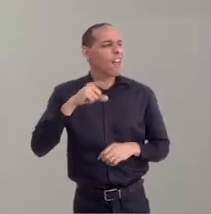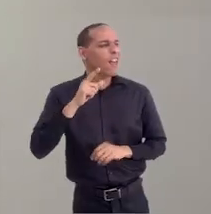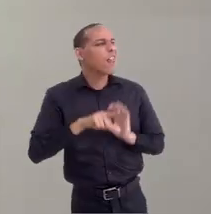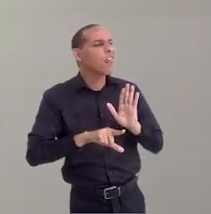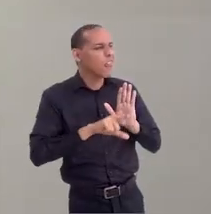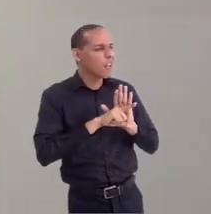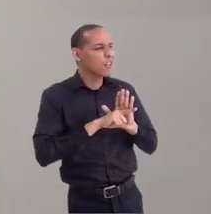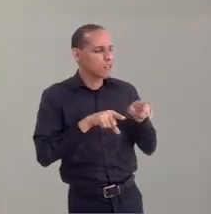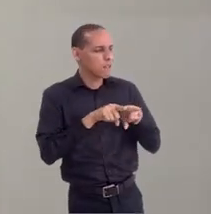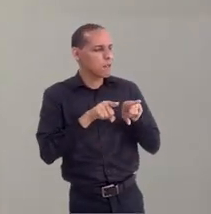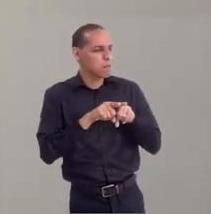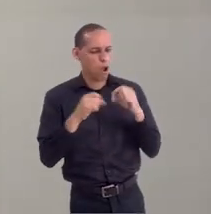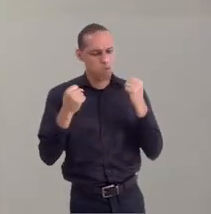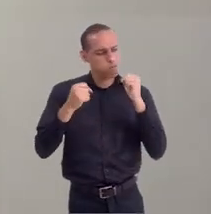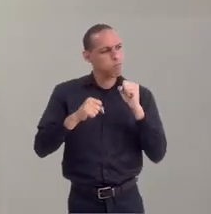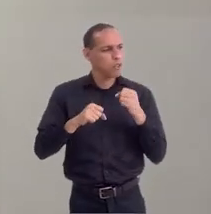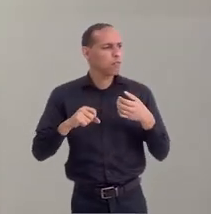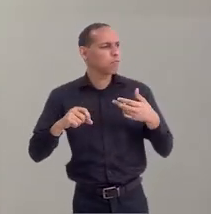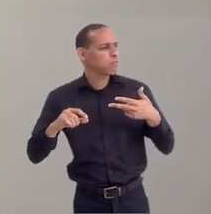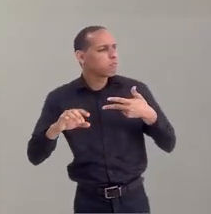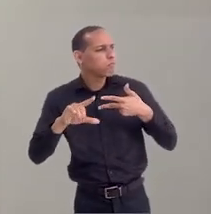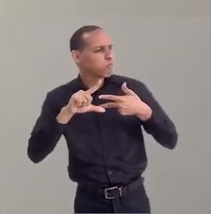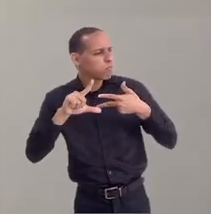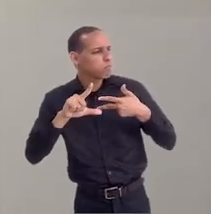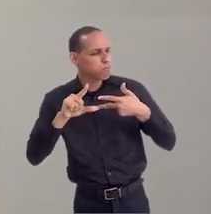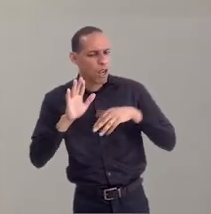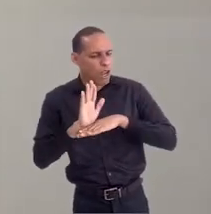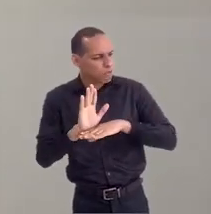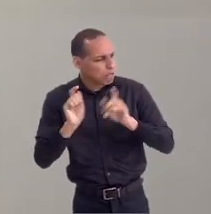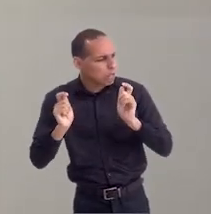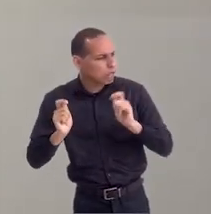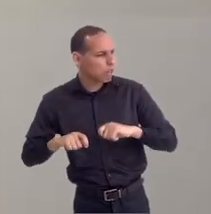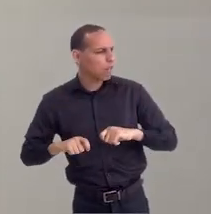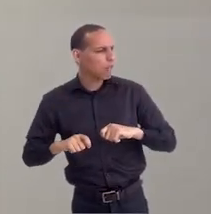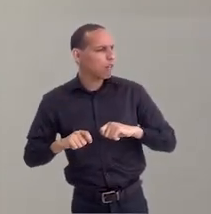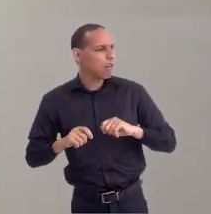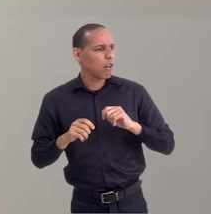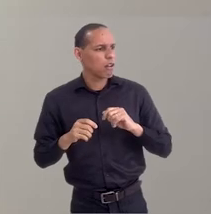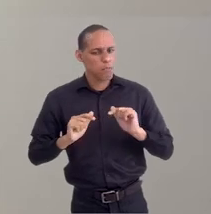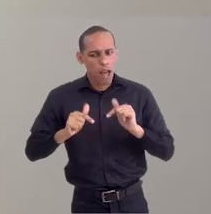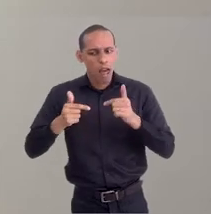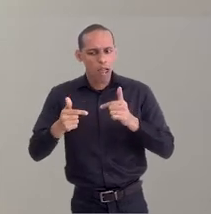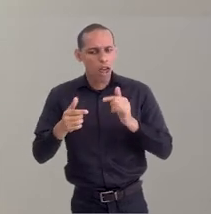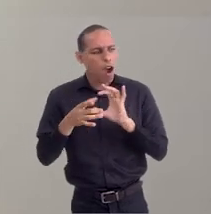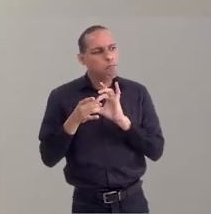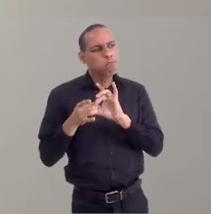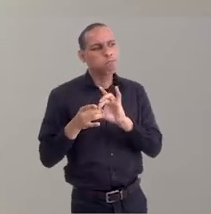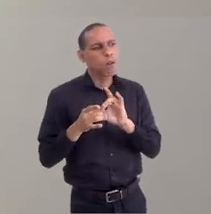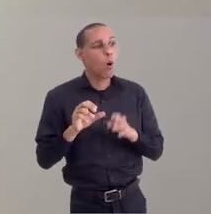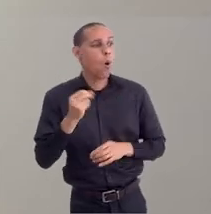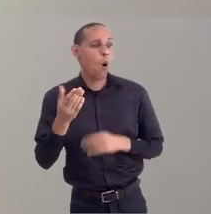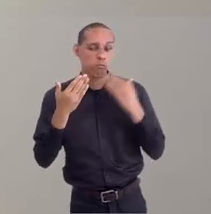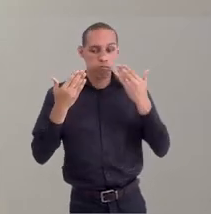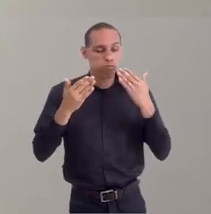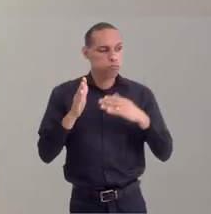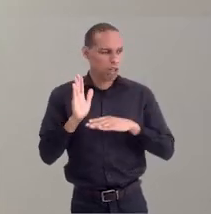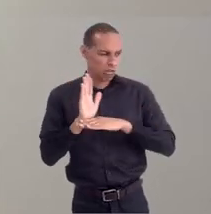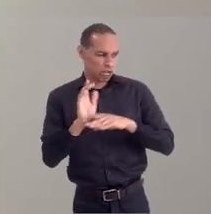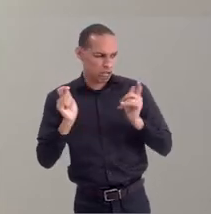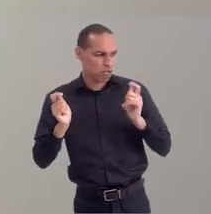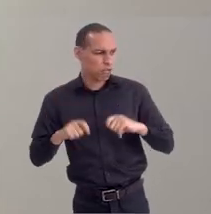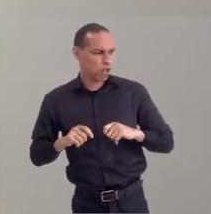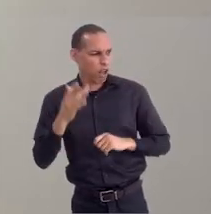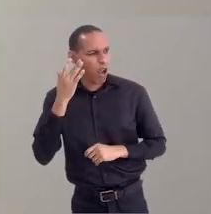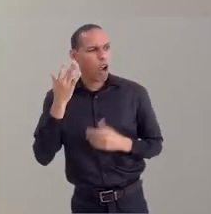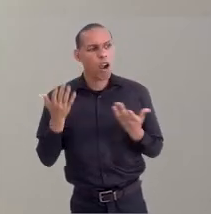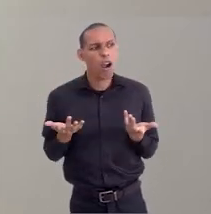ao legislativo, né? De que forma o Poder Legislativo pode ajudar na integração dessas ações ou no atendimento,